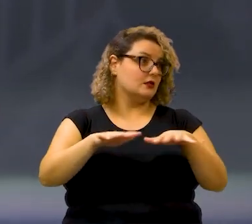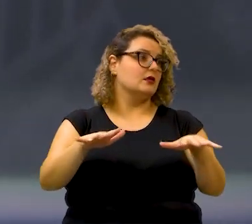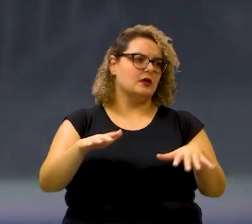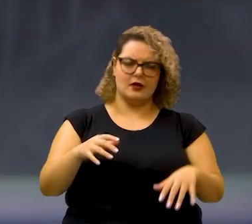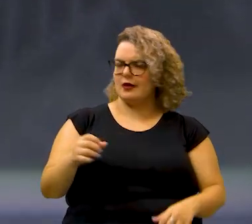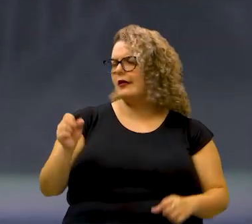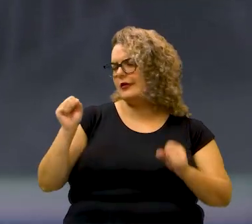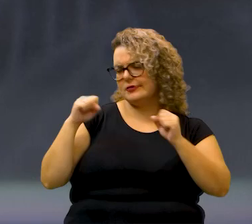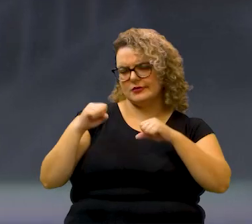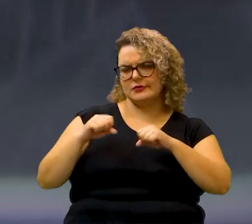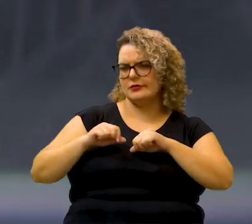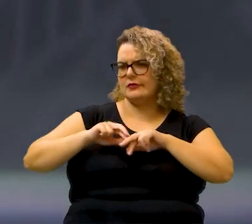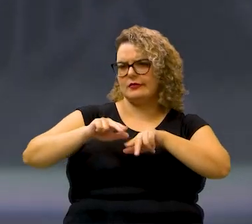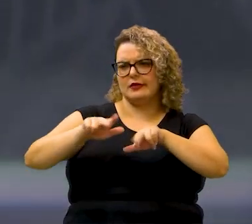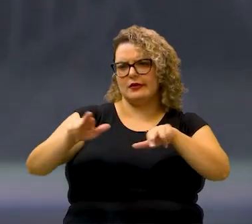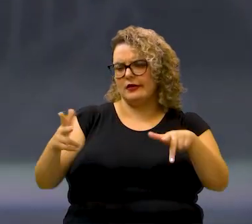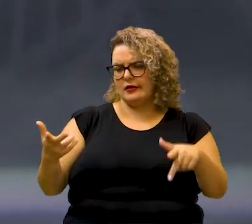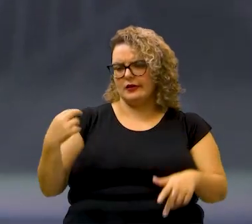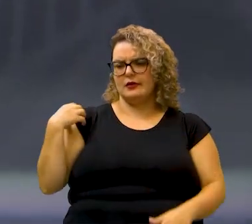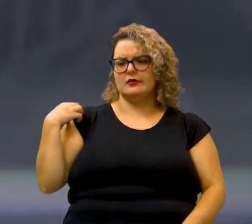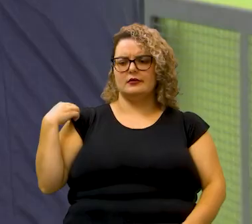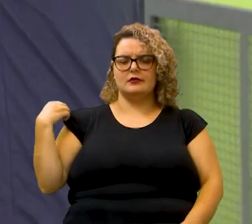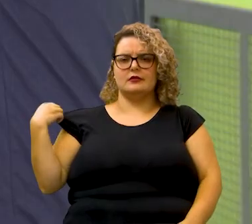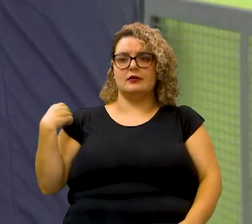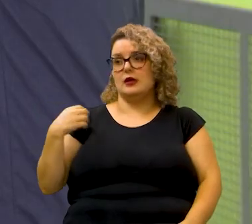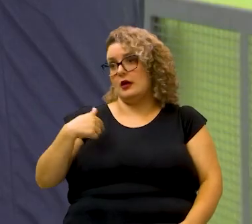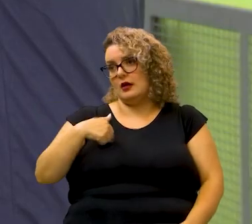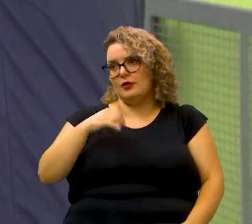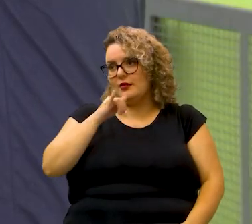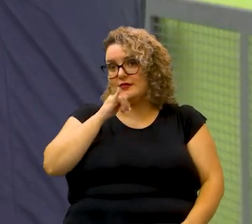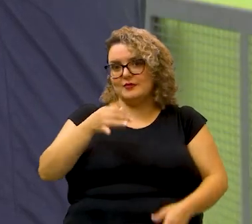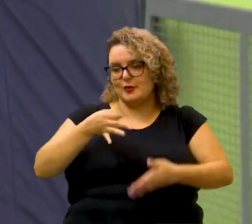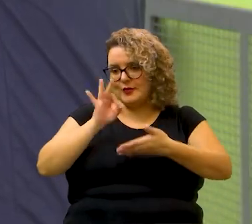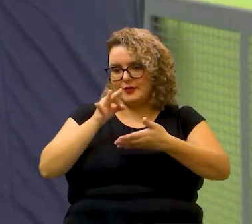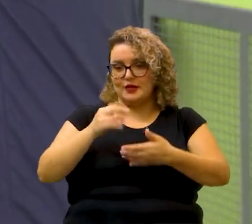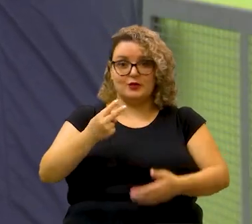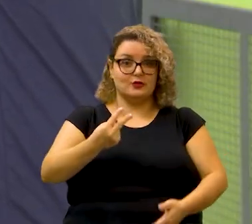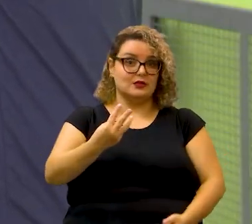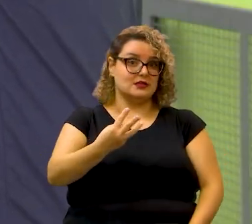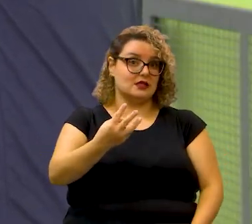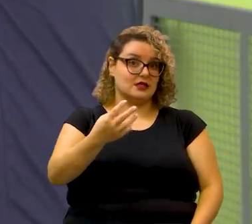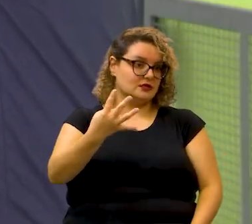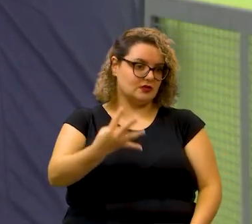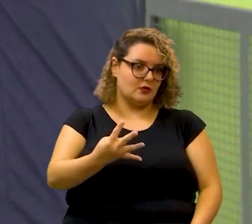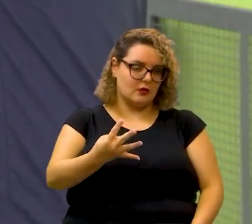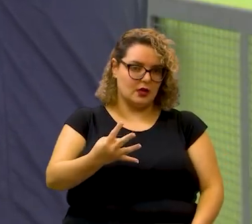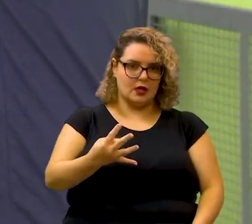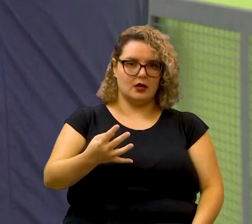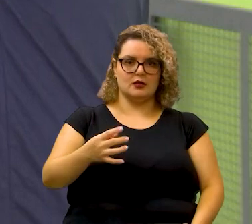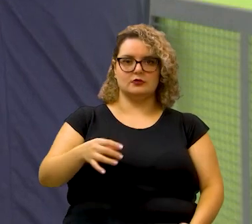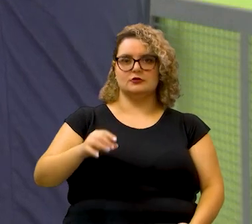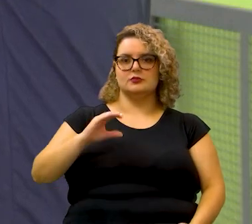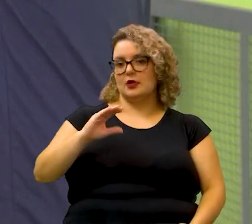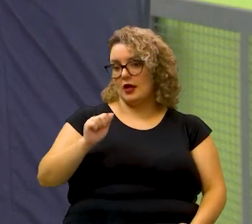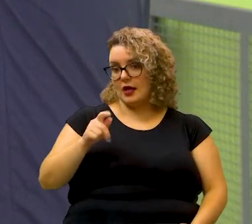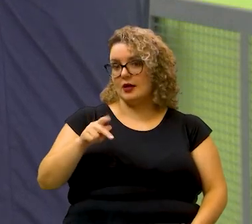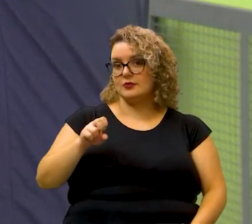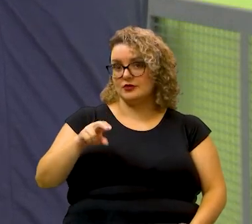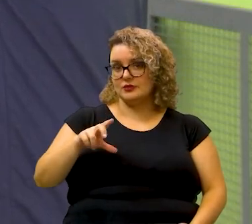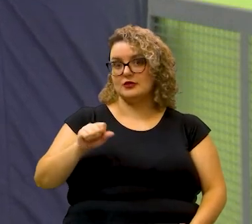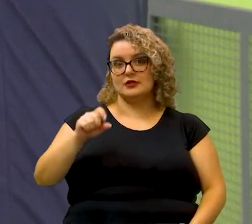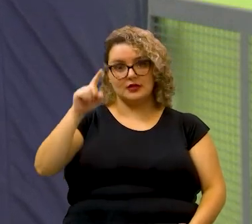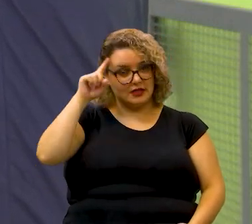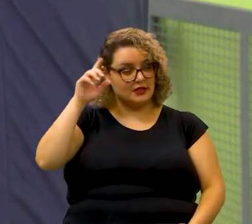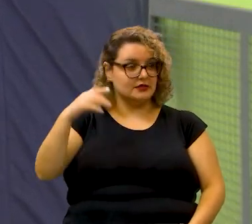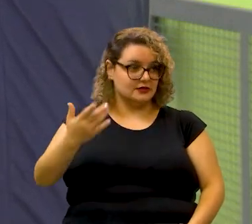você tem ela fartamente, você joga, quem toma muito café como eu, por exemplo, você joga 2, 3 cápsulas por dia facilmente, né?